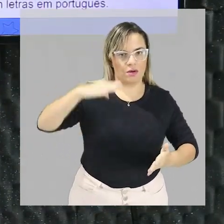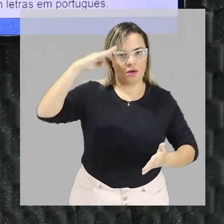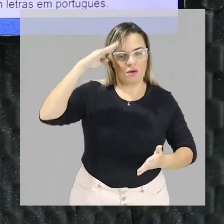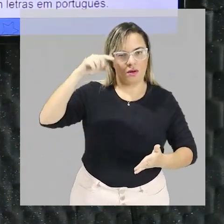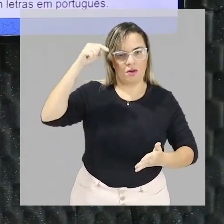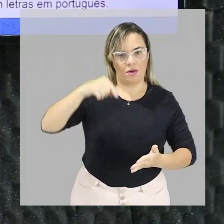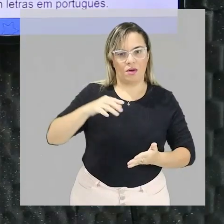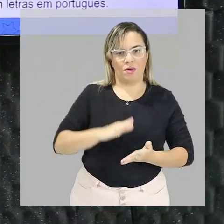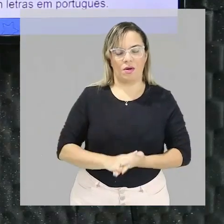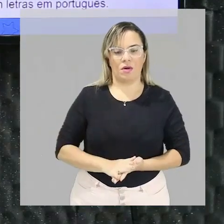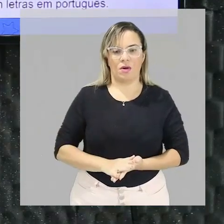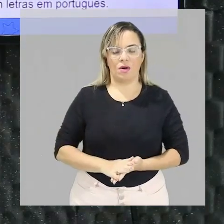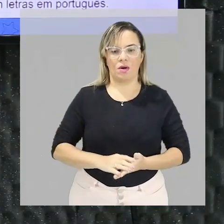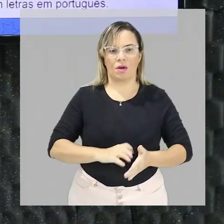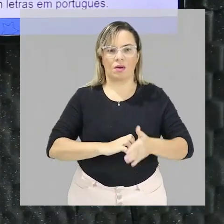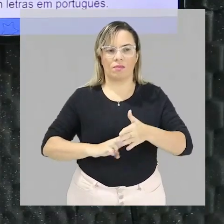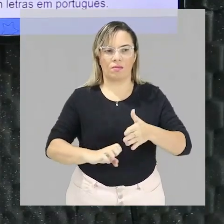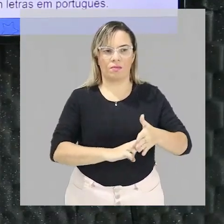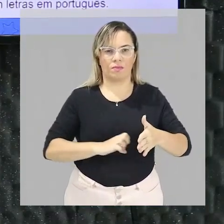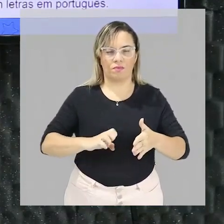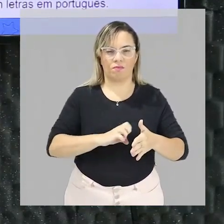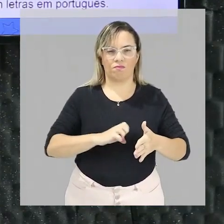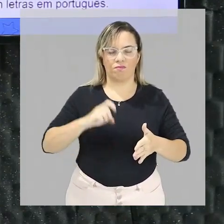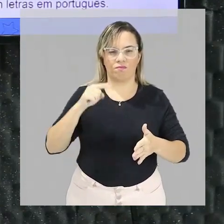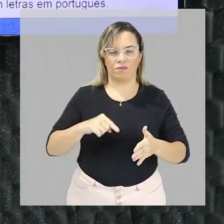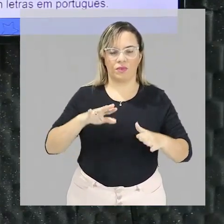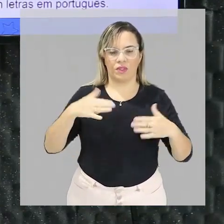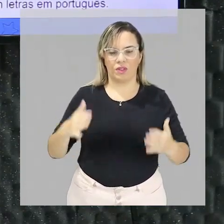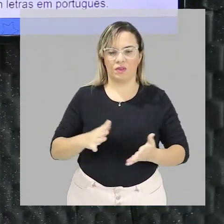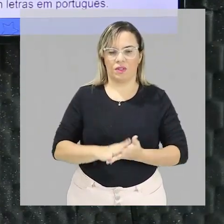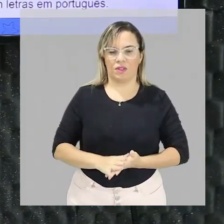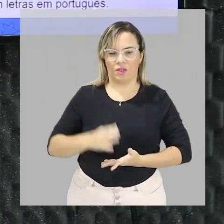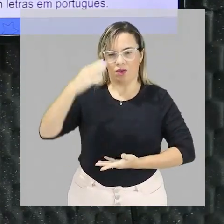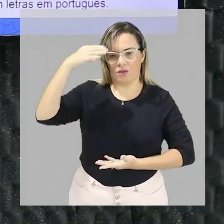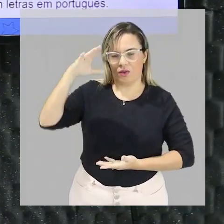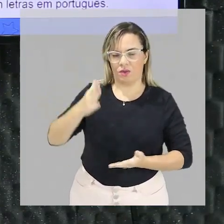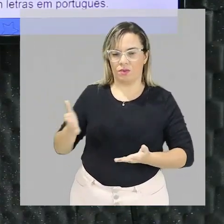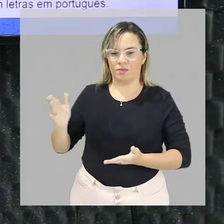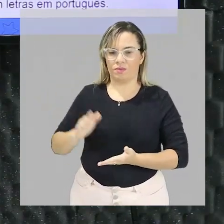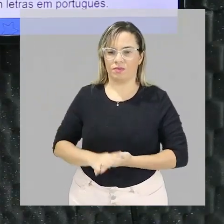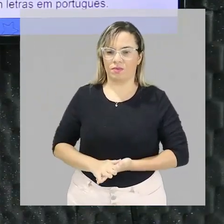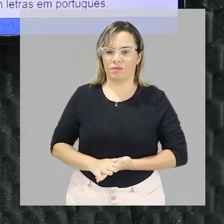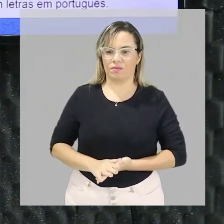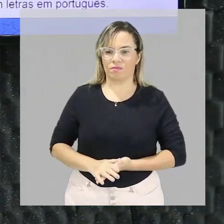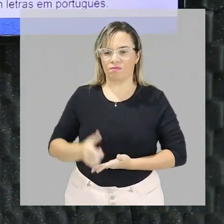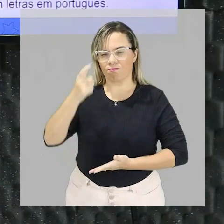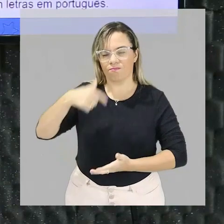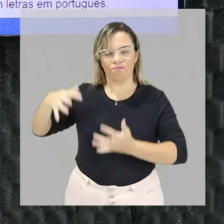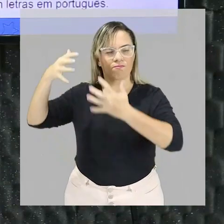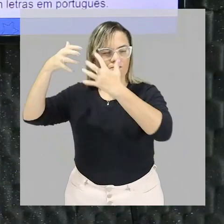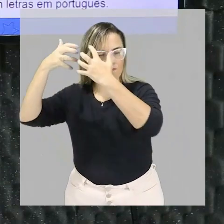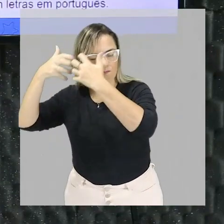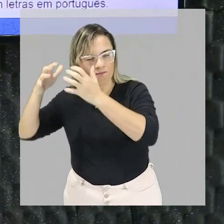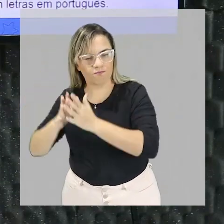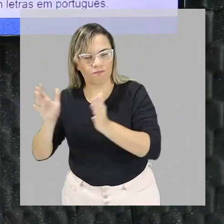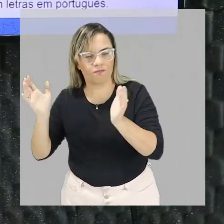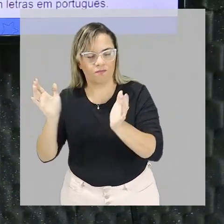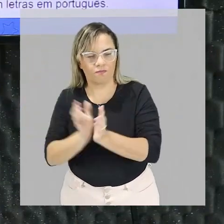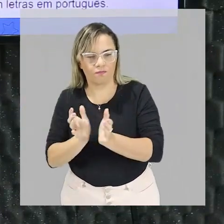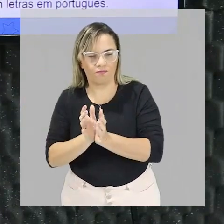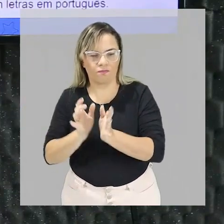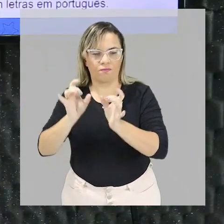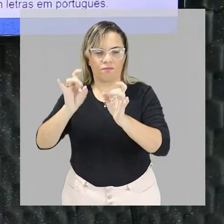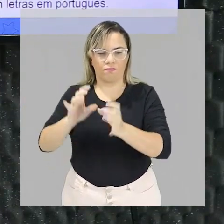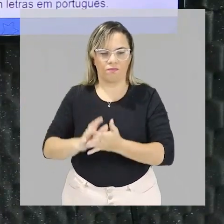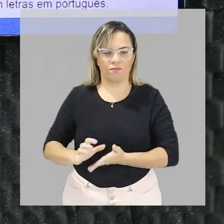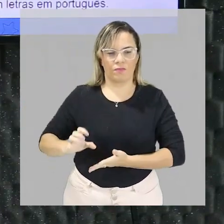de 1960, época de efervescência cultural no país, refletindo o dilema de uma elite em busca de uma